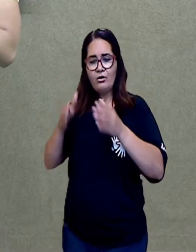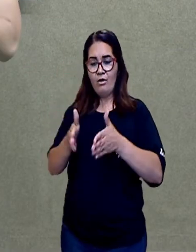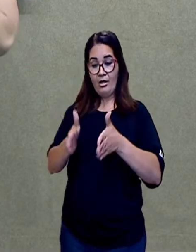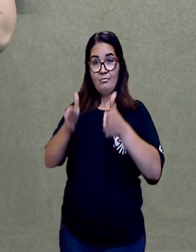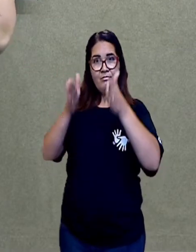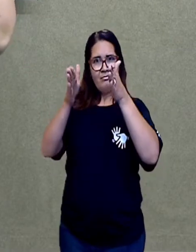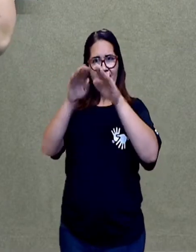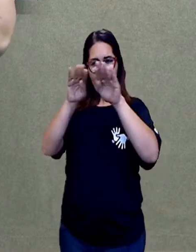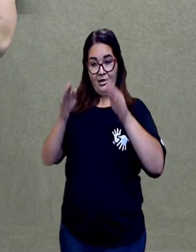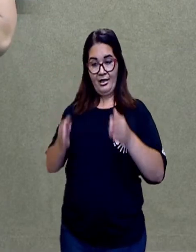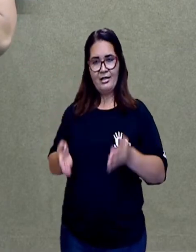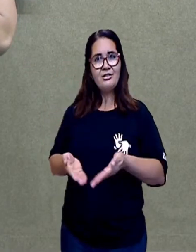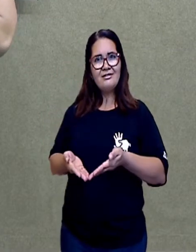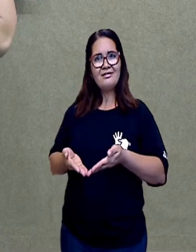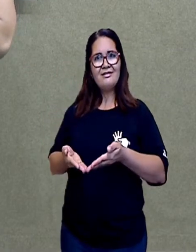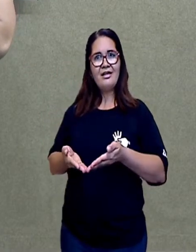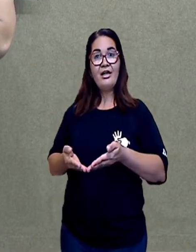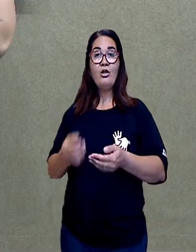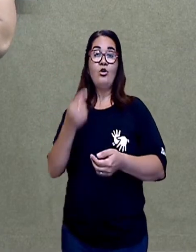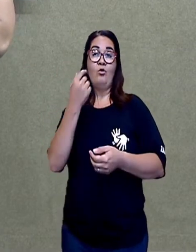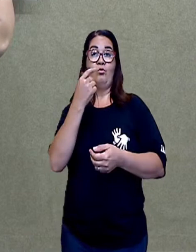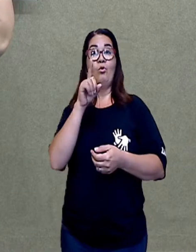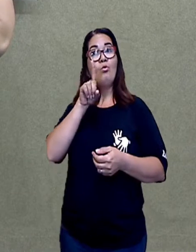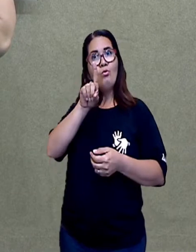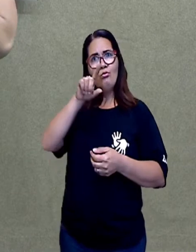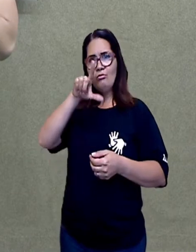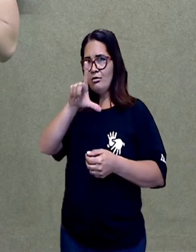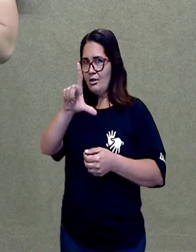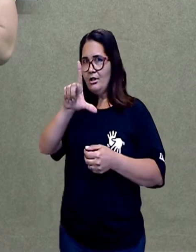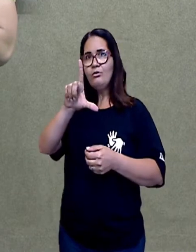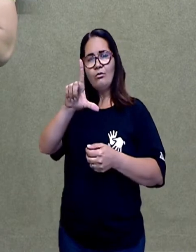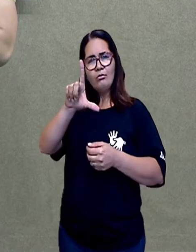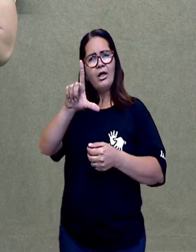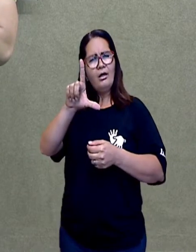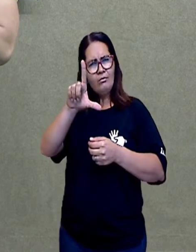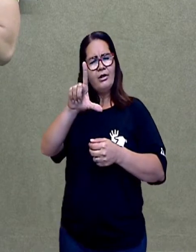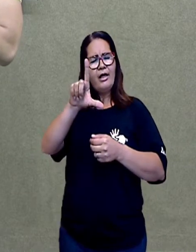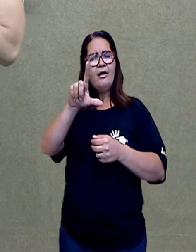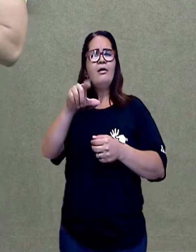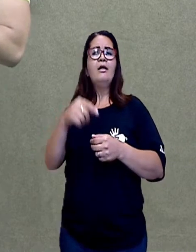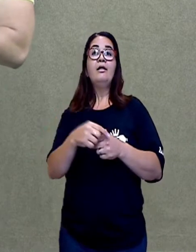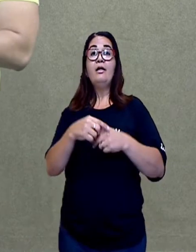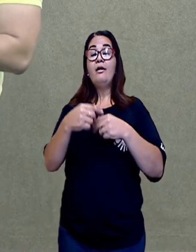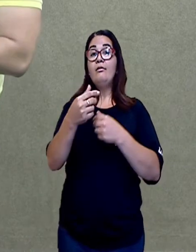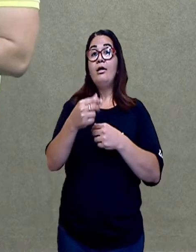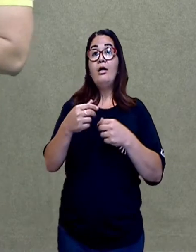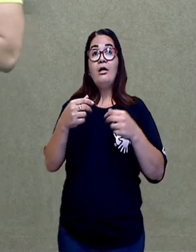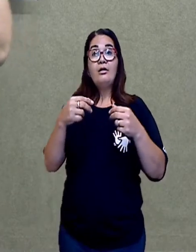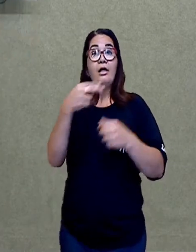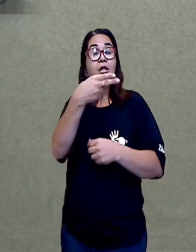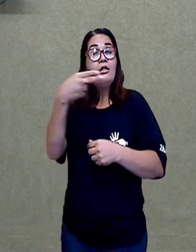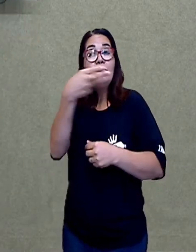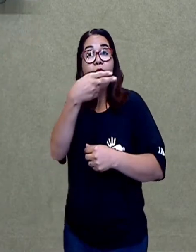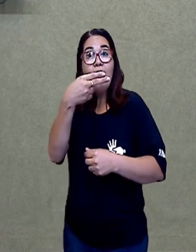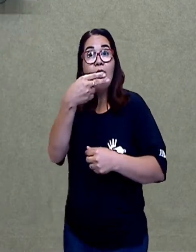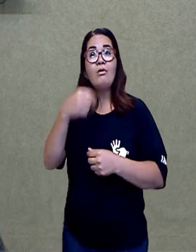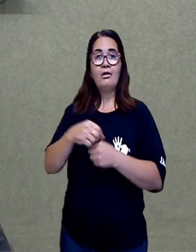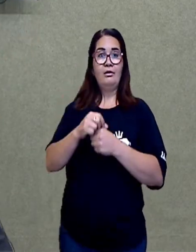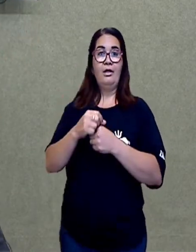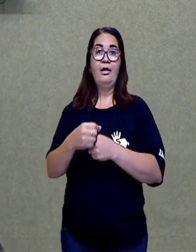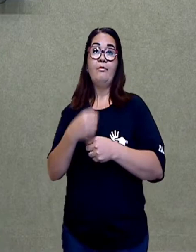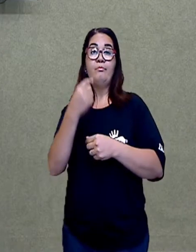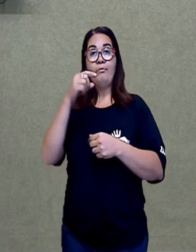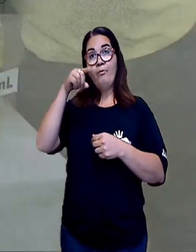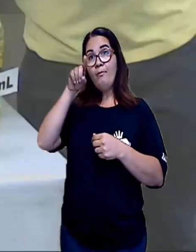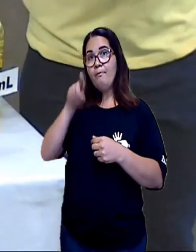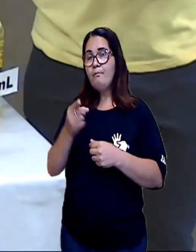ml. Posso dizer que ele tem 1 litro de capacidade, como também 1.000 ml. Outro elemento que